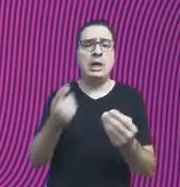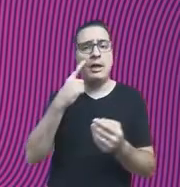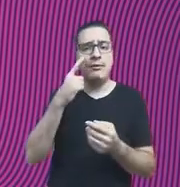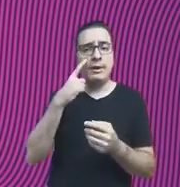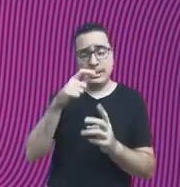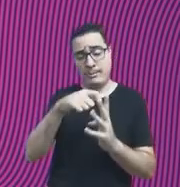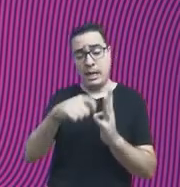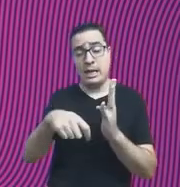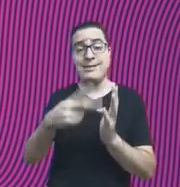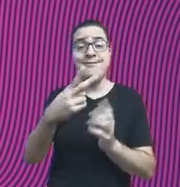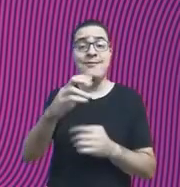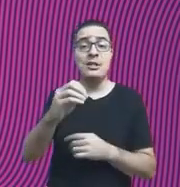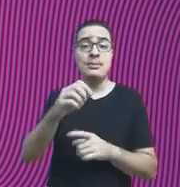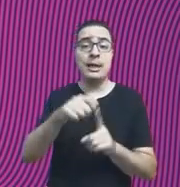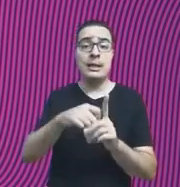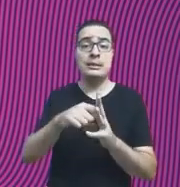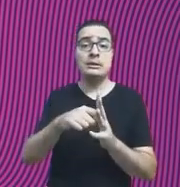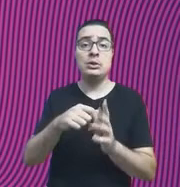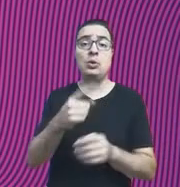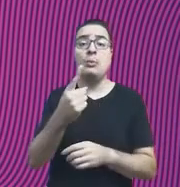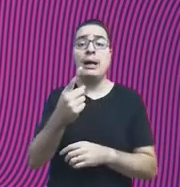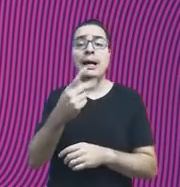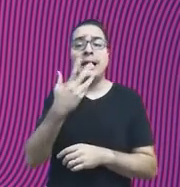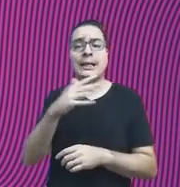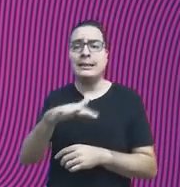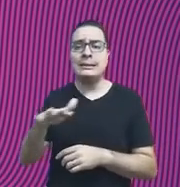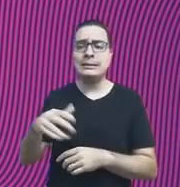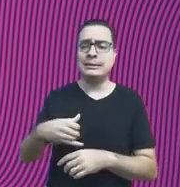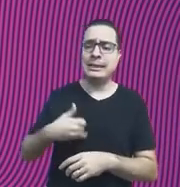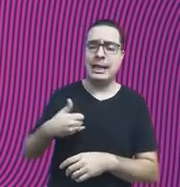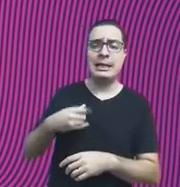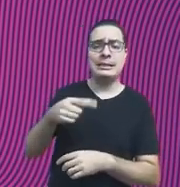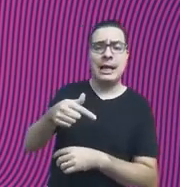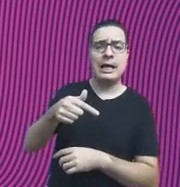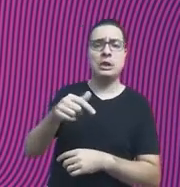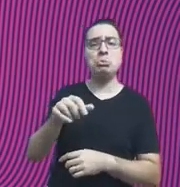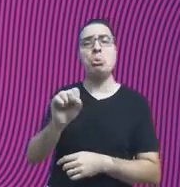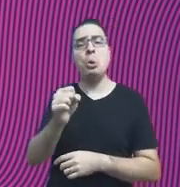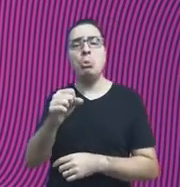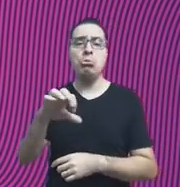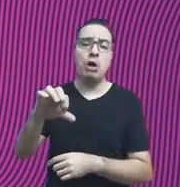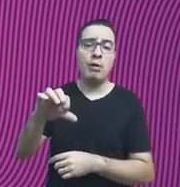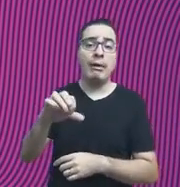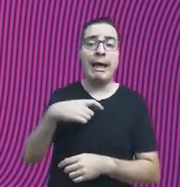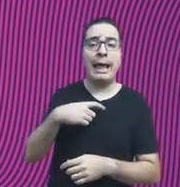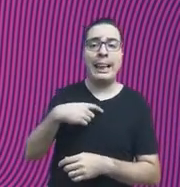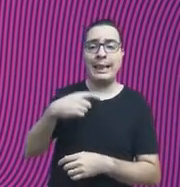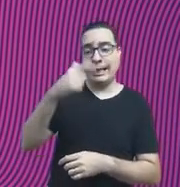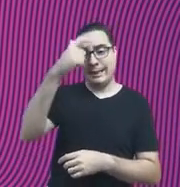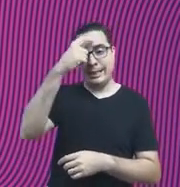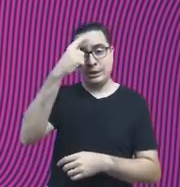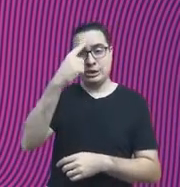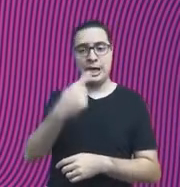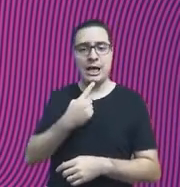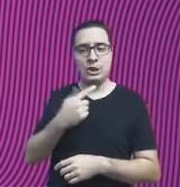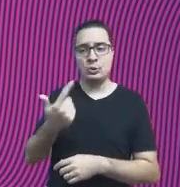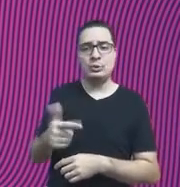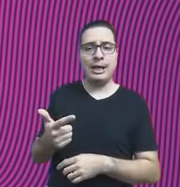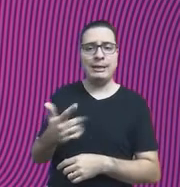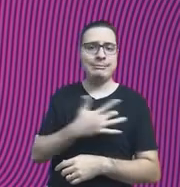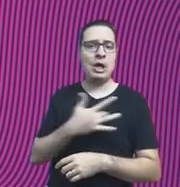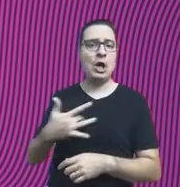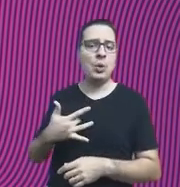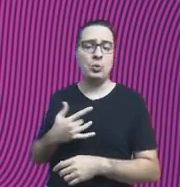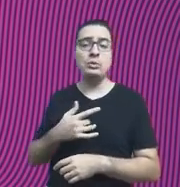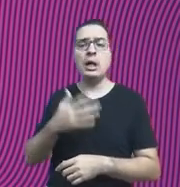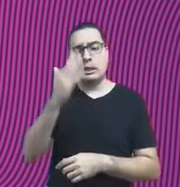criança com 5, 6, 7, 8 anos de idade, ela está sendo identidade, ela está recebendo a identidade da saúde, já sabe o que é vírus,